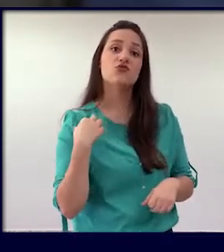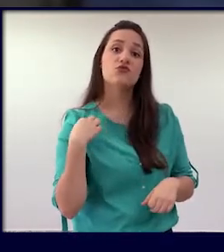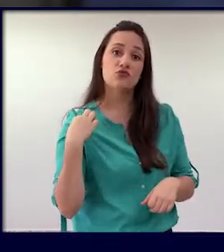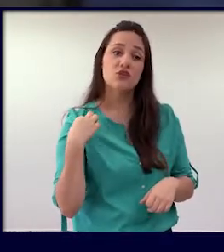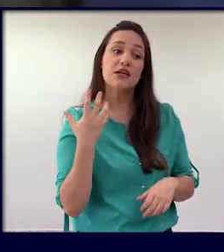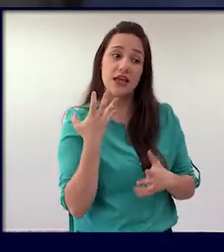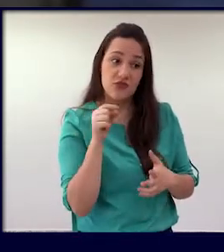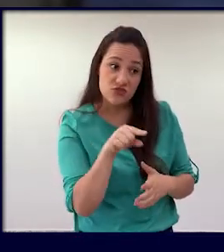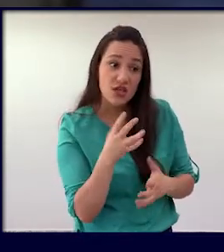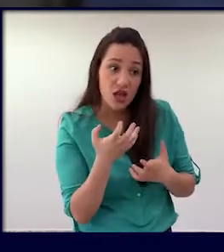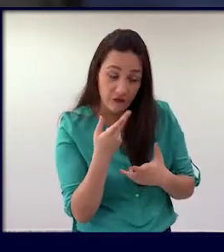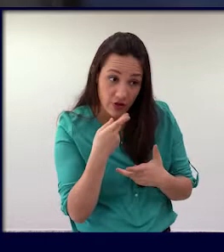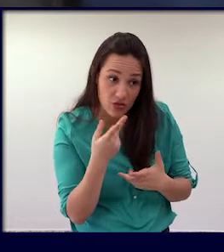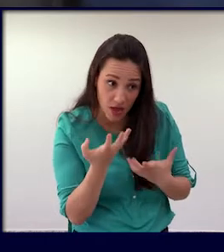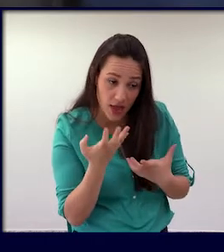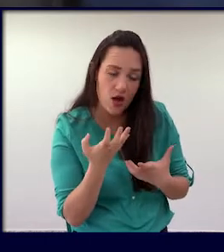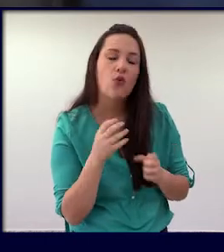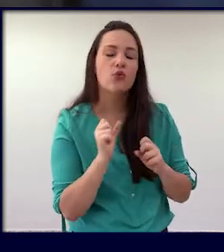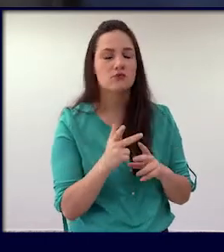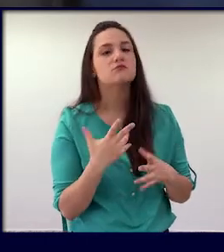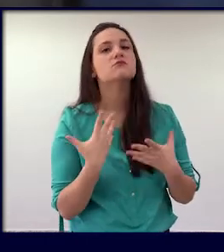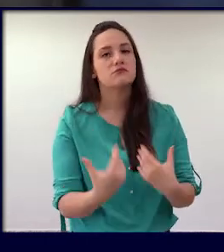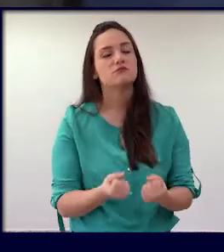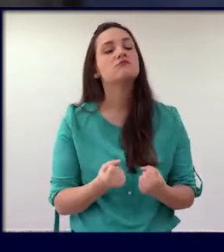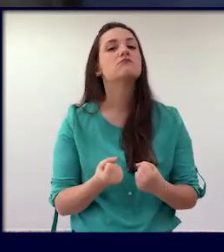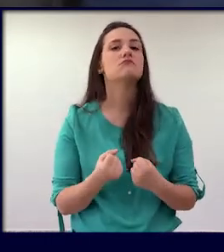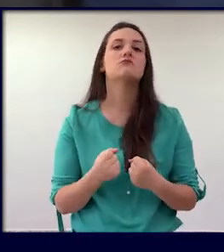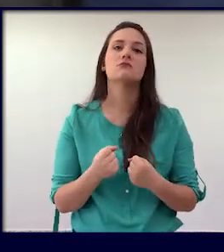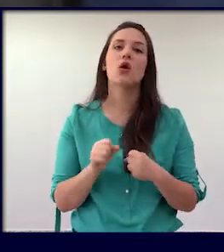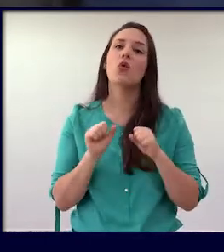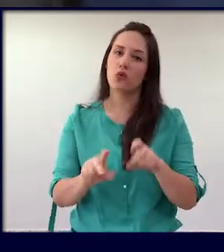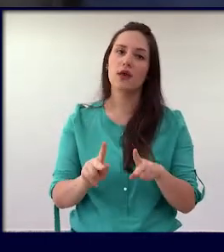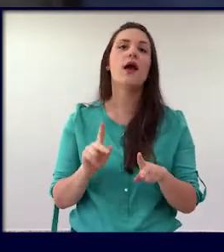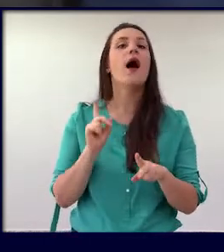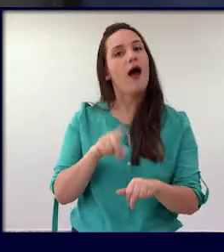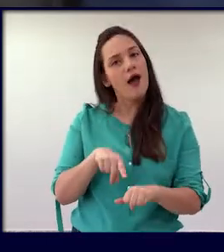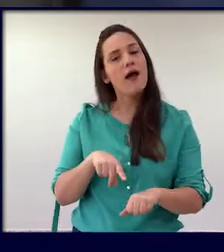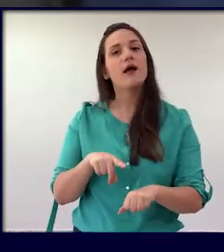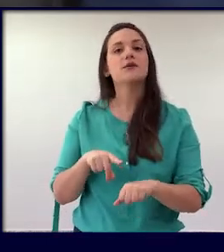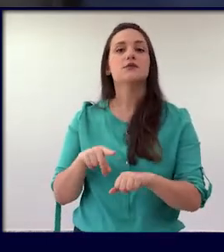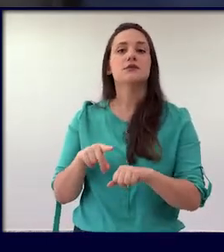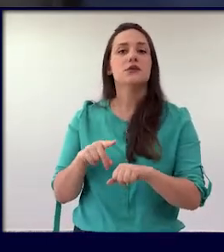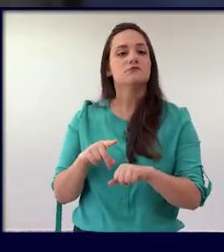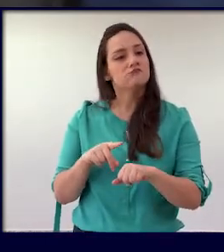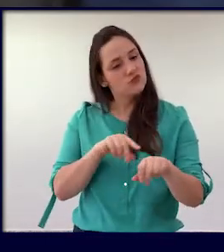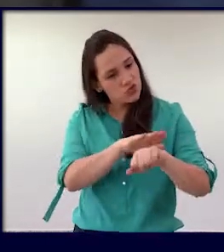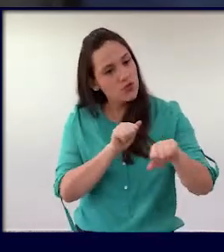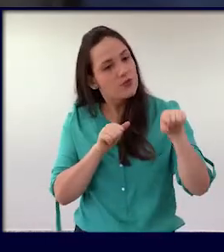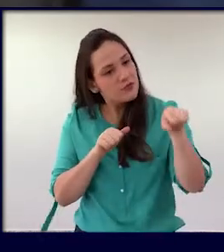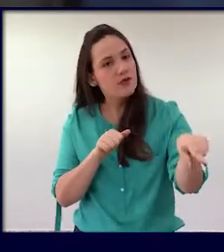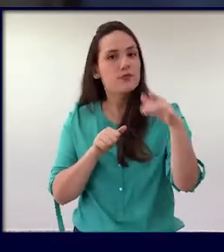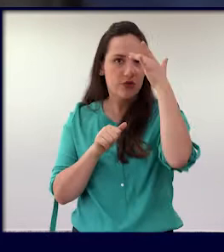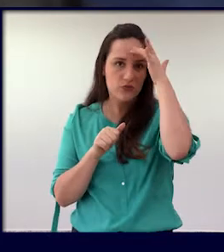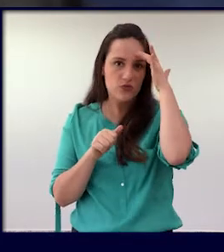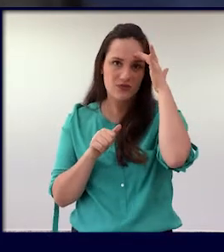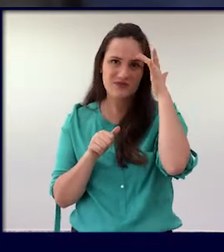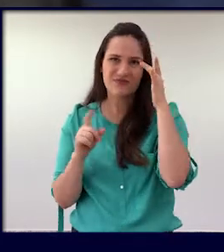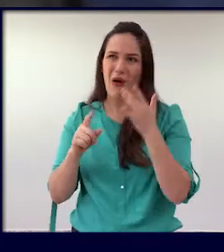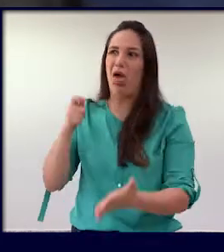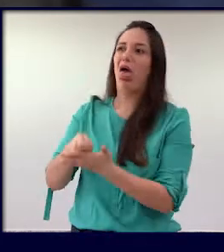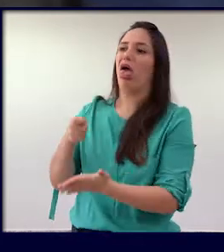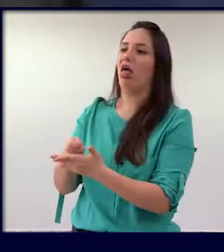pessoas que dizem, olha, eu quero ser mesário, eu quero ajudar no dia da eleição, a convocação ela recai sobre quem